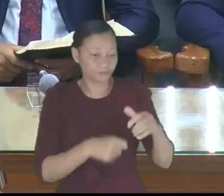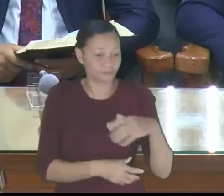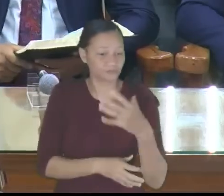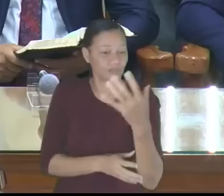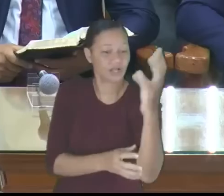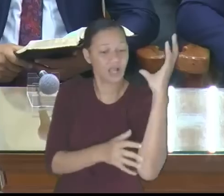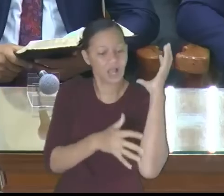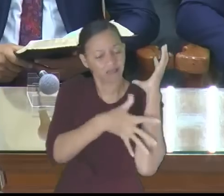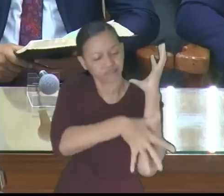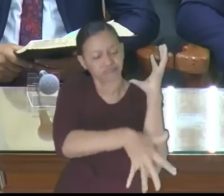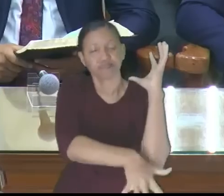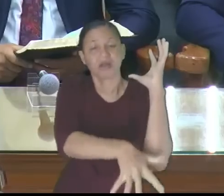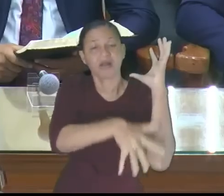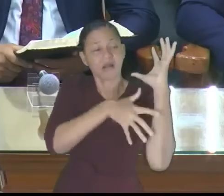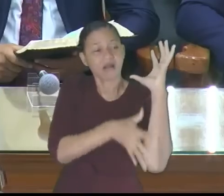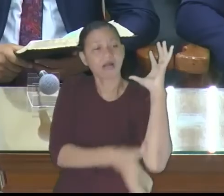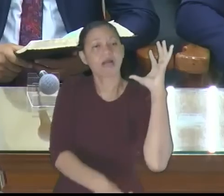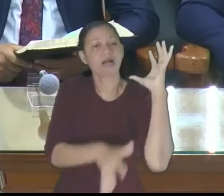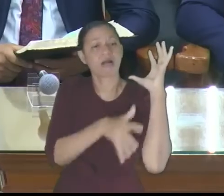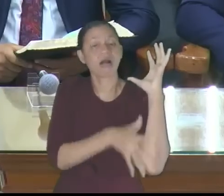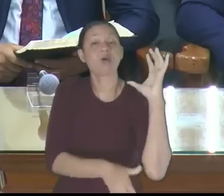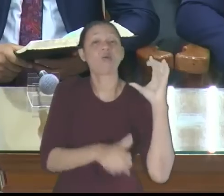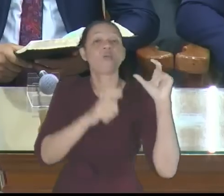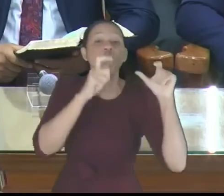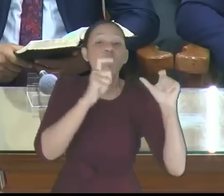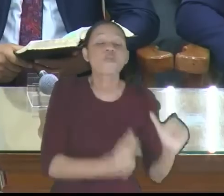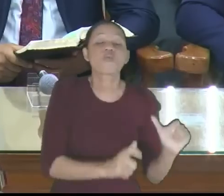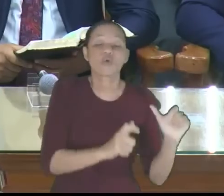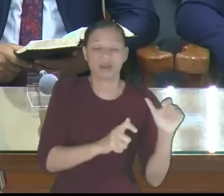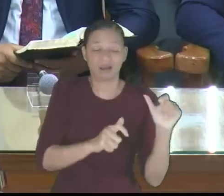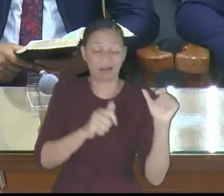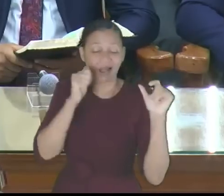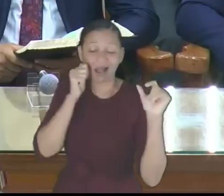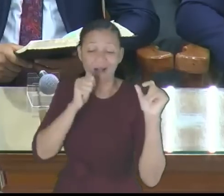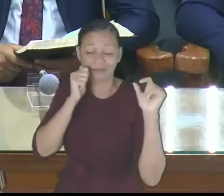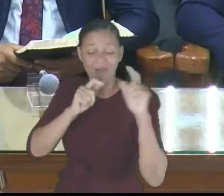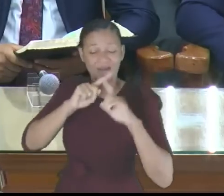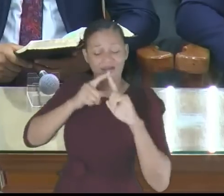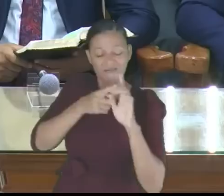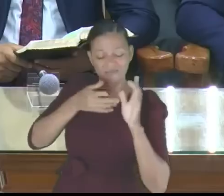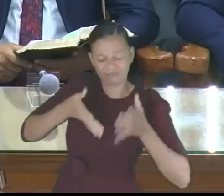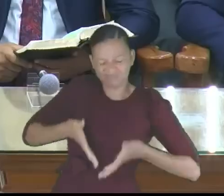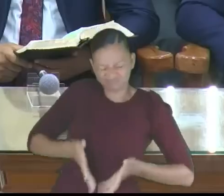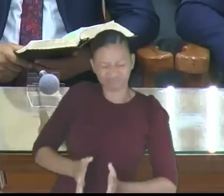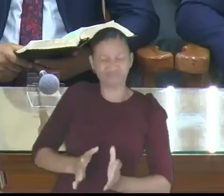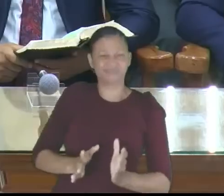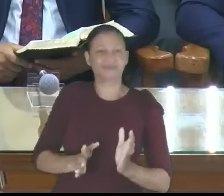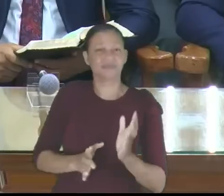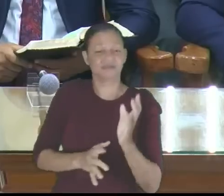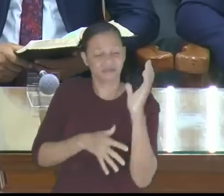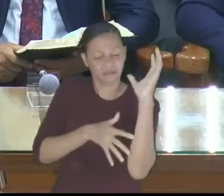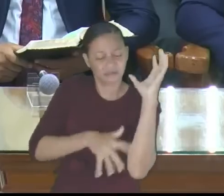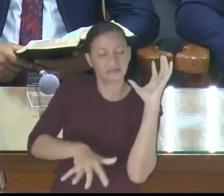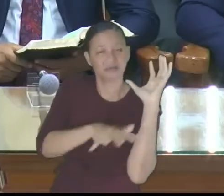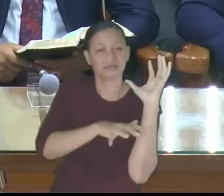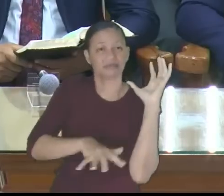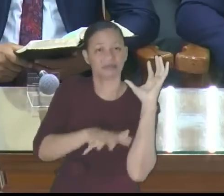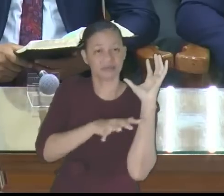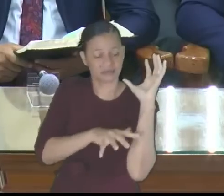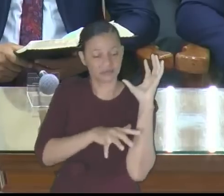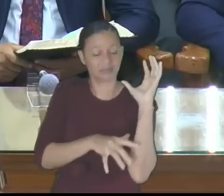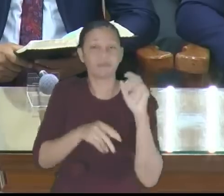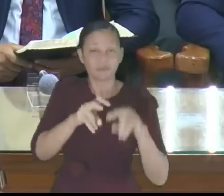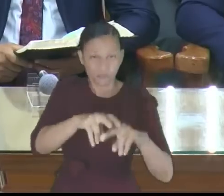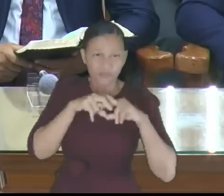luz. É o lugar que a mãe dá a luz, no pé da macieira. Por favor, debaixo de uma